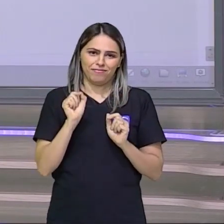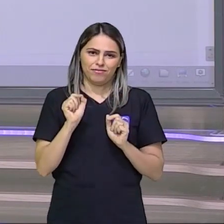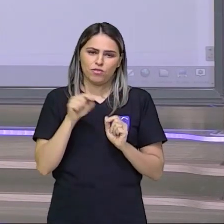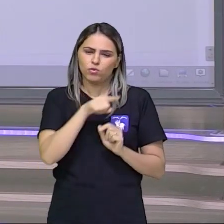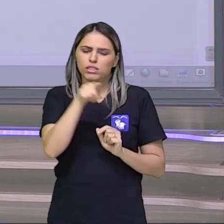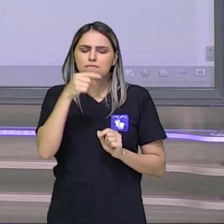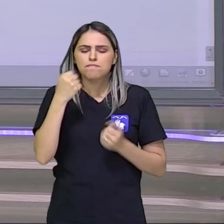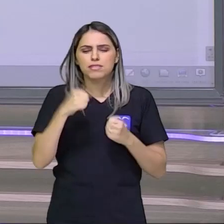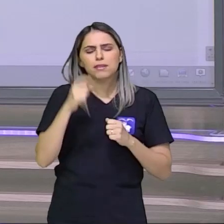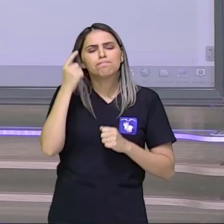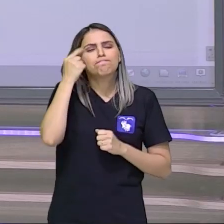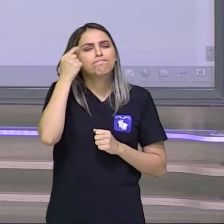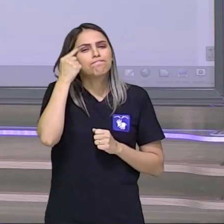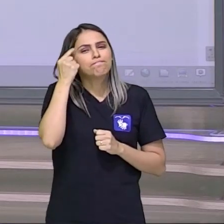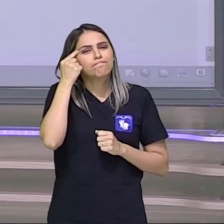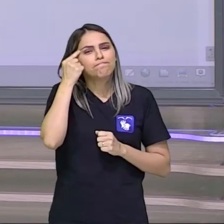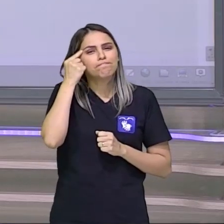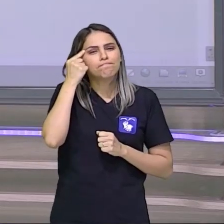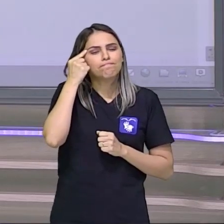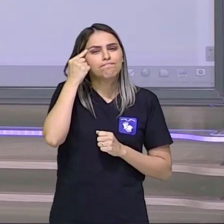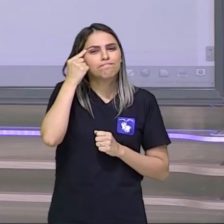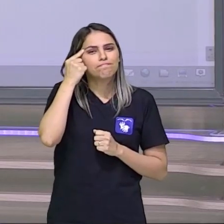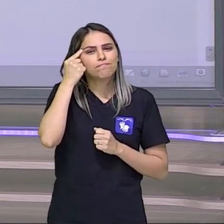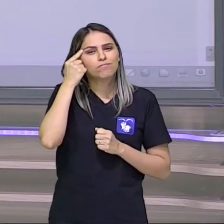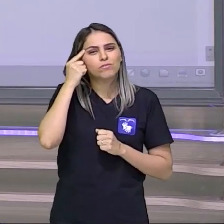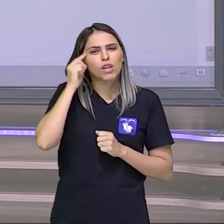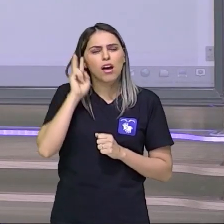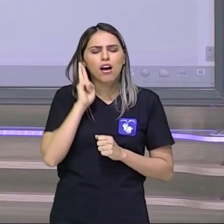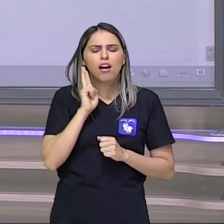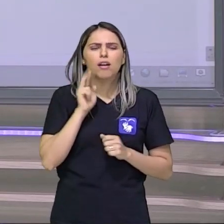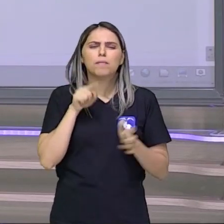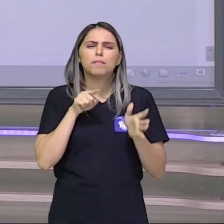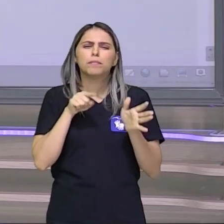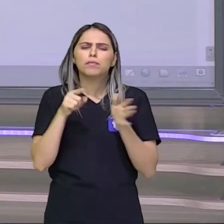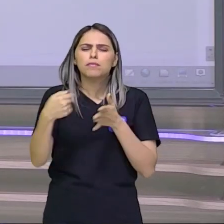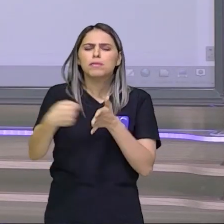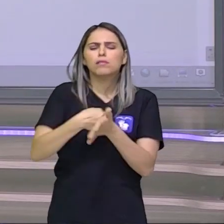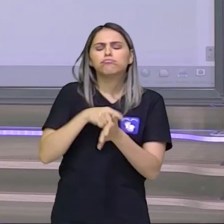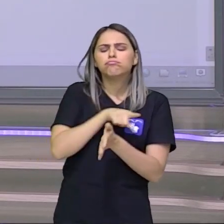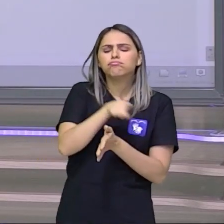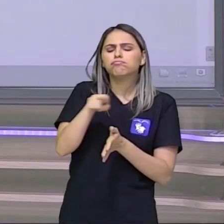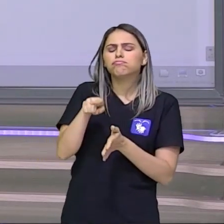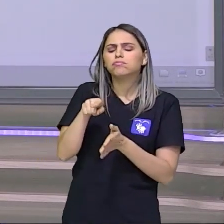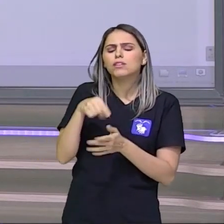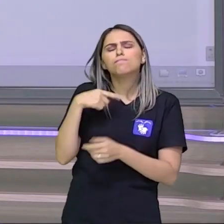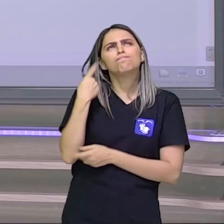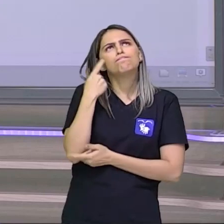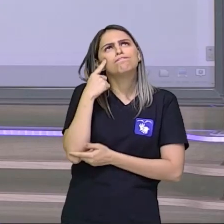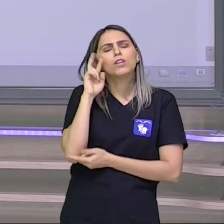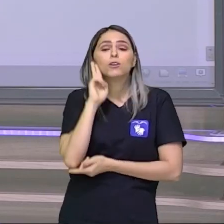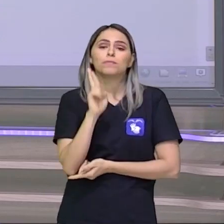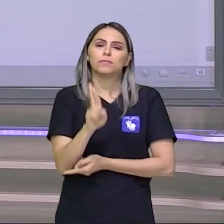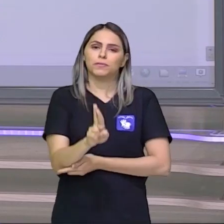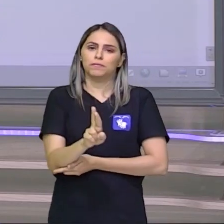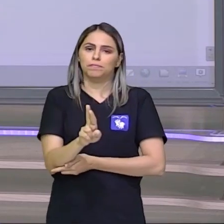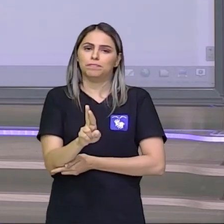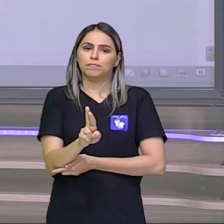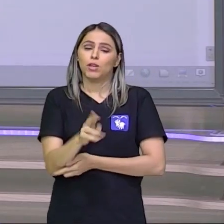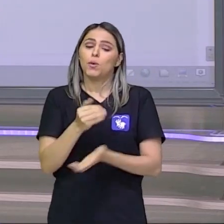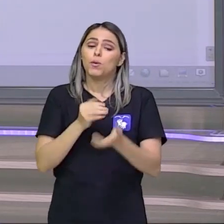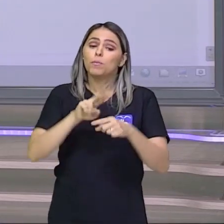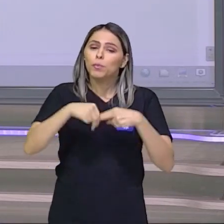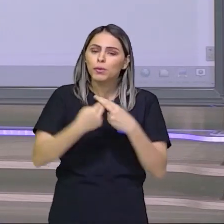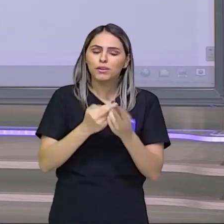vocês possam pensar, possam ficar pensando na pergunta que foi feita para vocês. Por isso que começa com